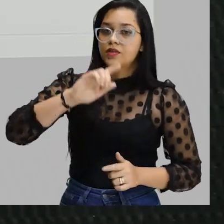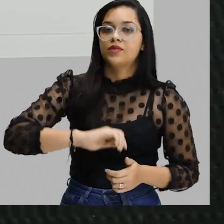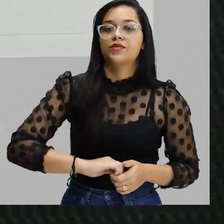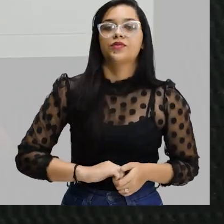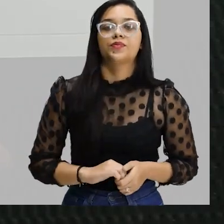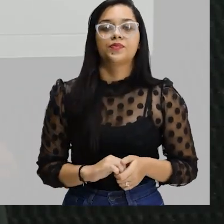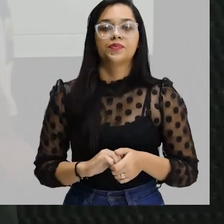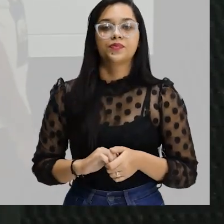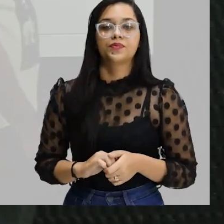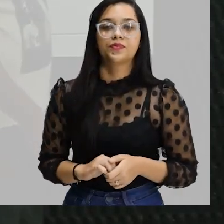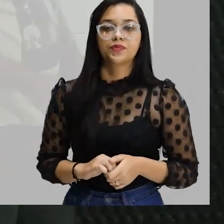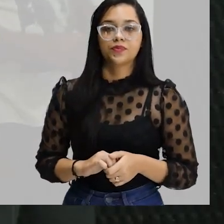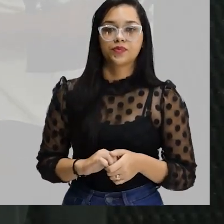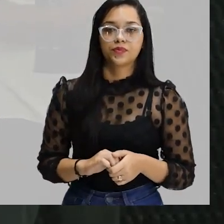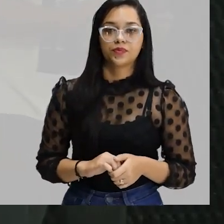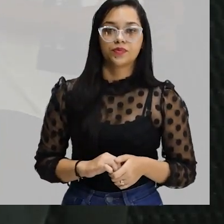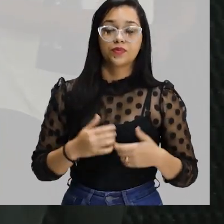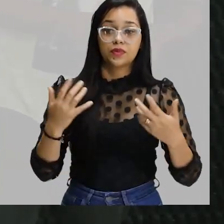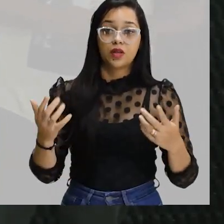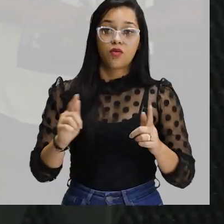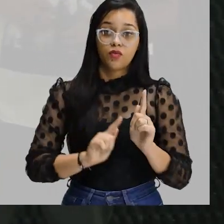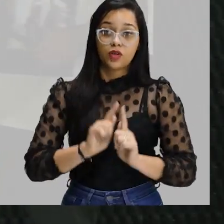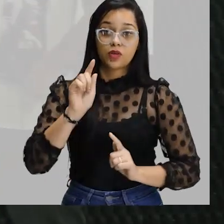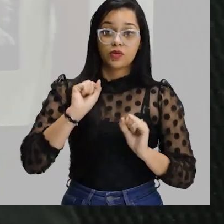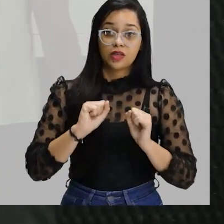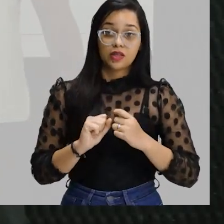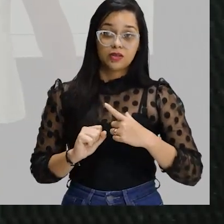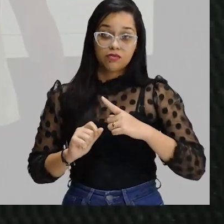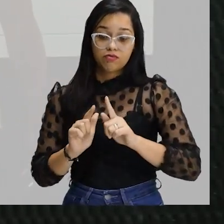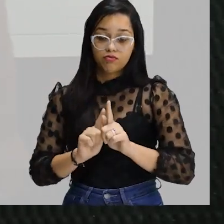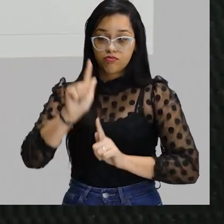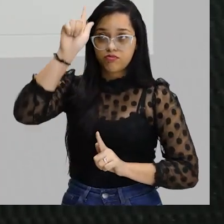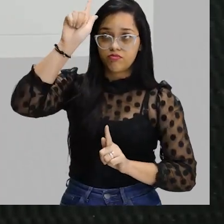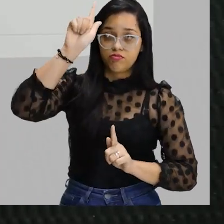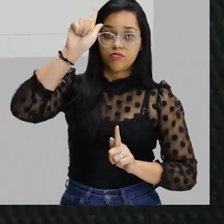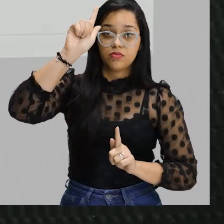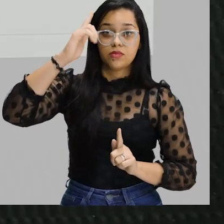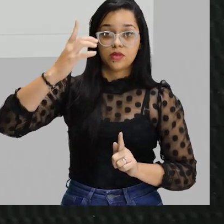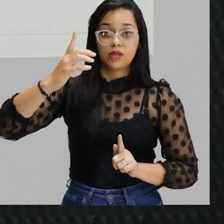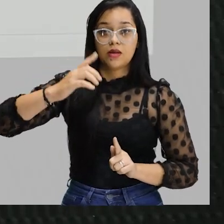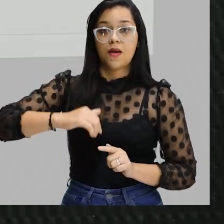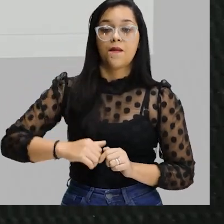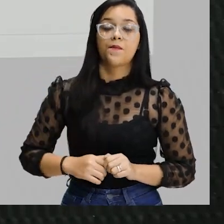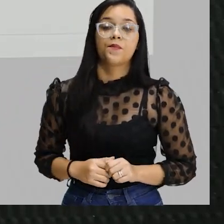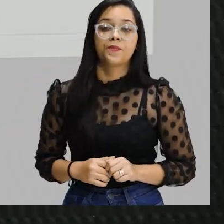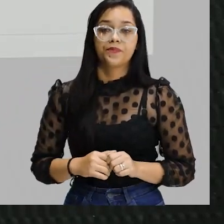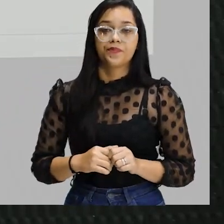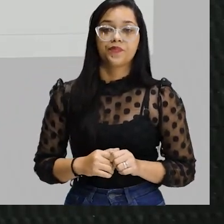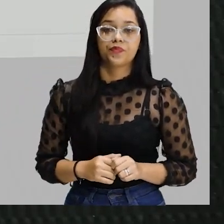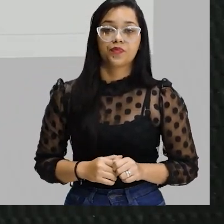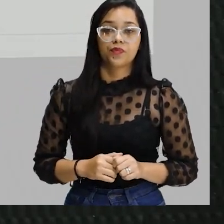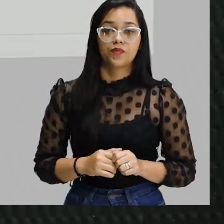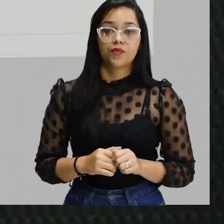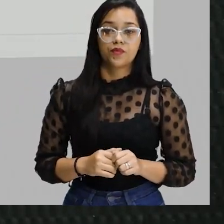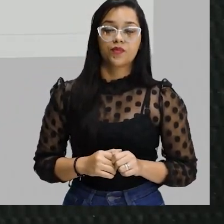ok? Então, o foguete, para ele sair da nossa atmosfera,